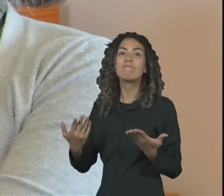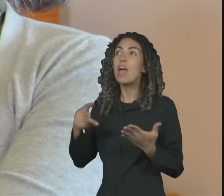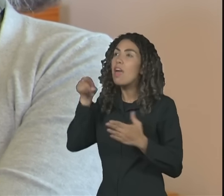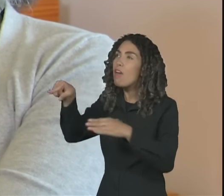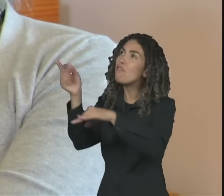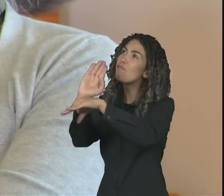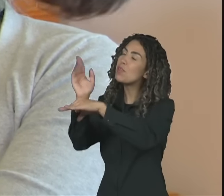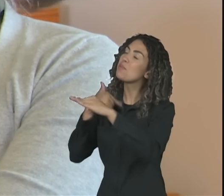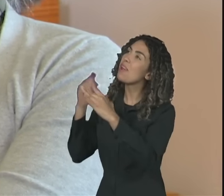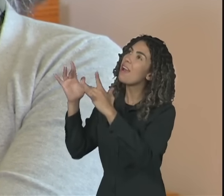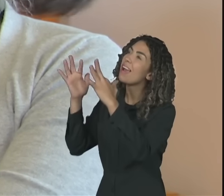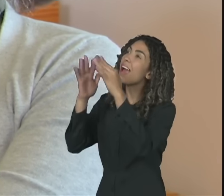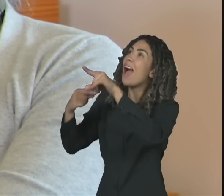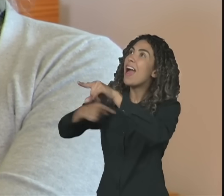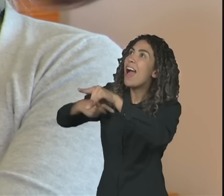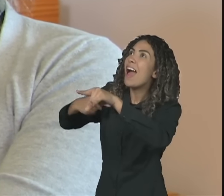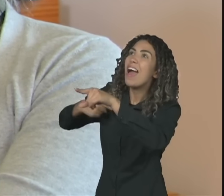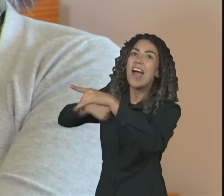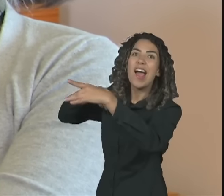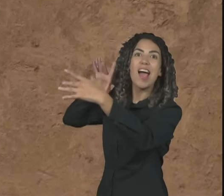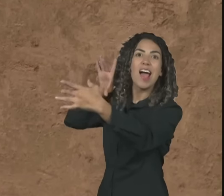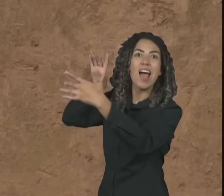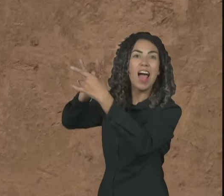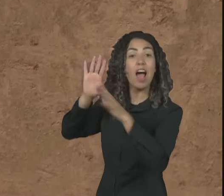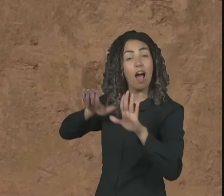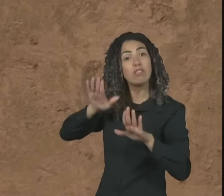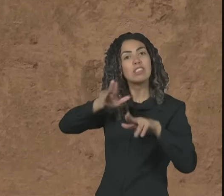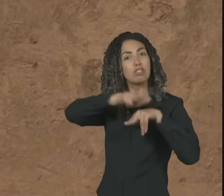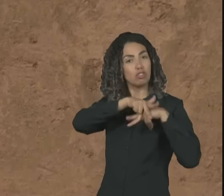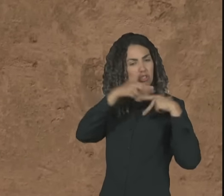filme, mesmo que é uma outra etnia.